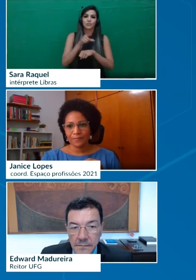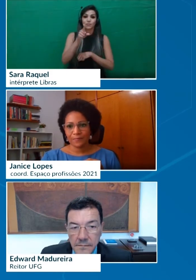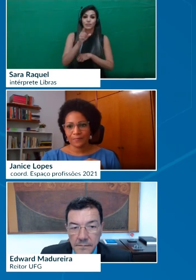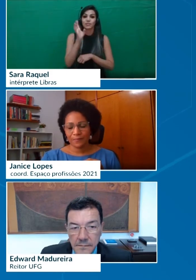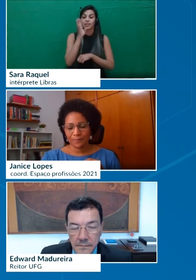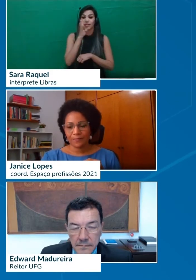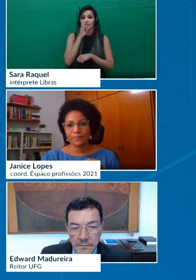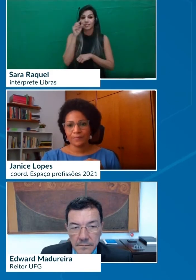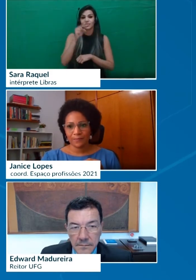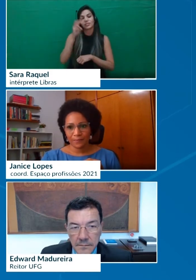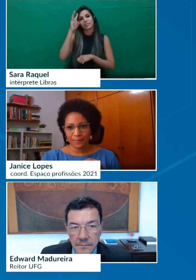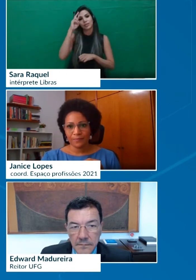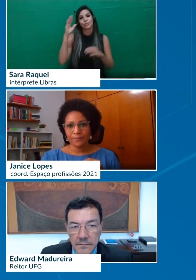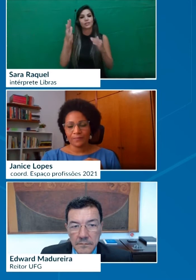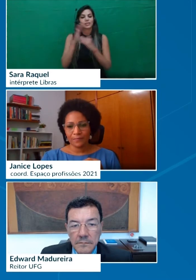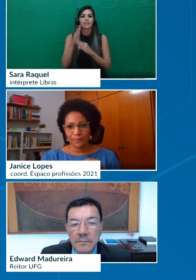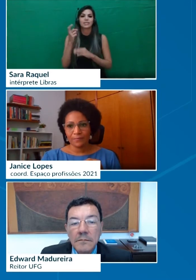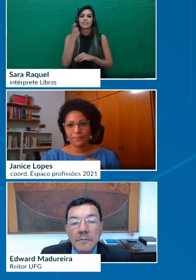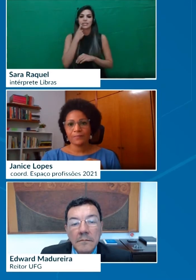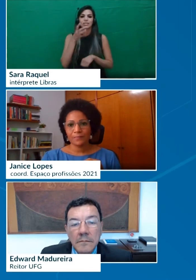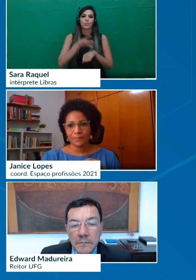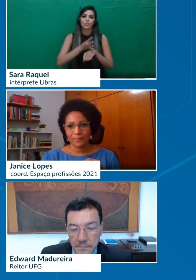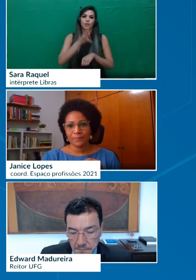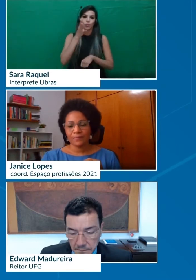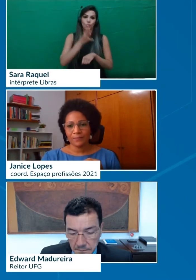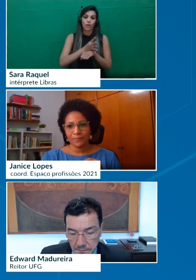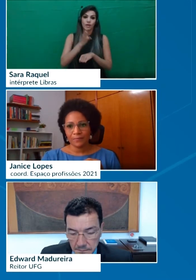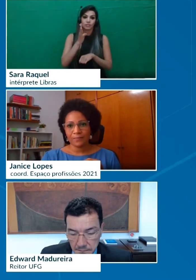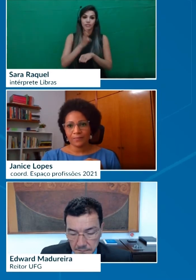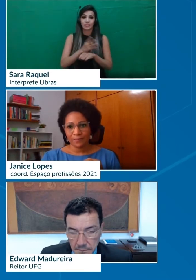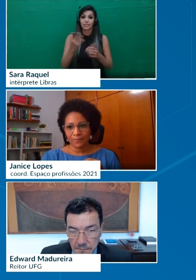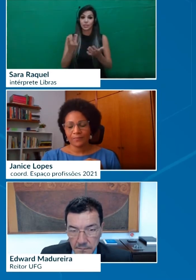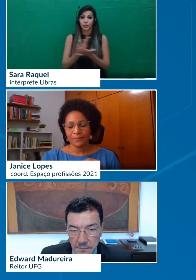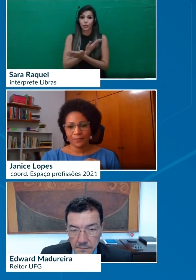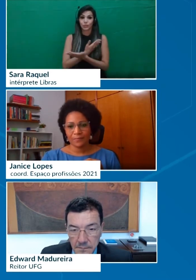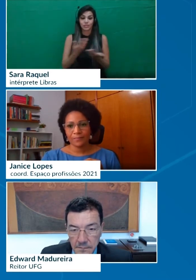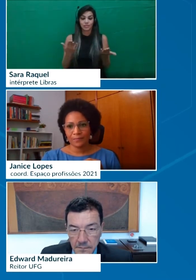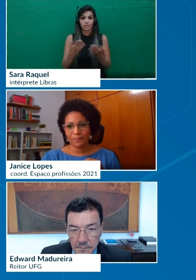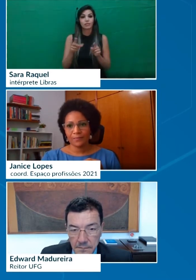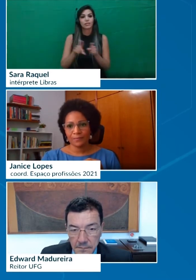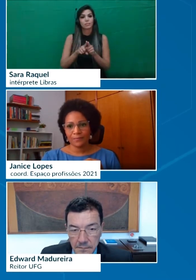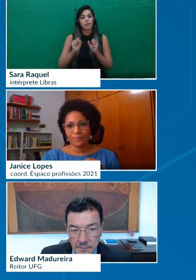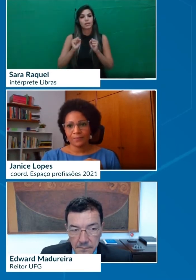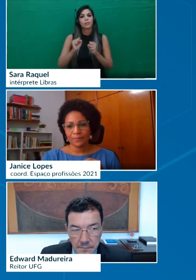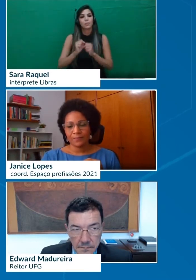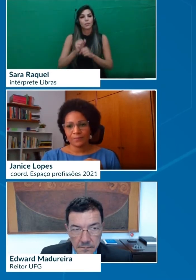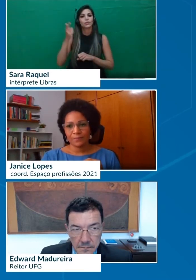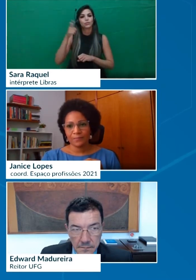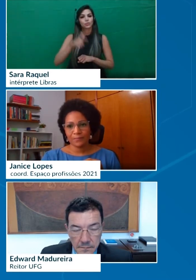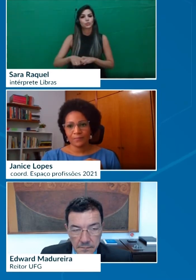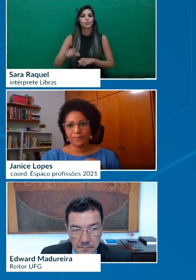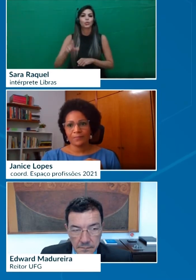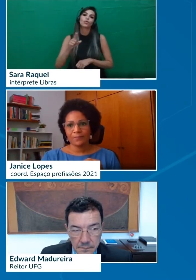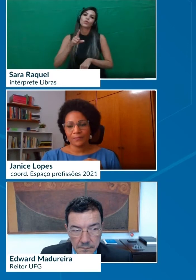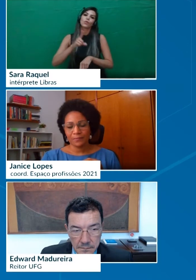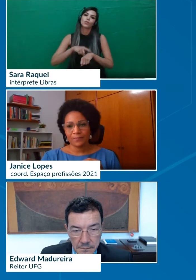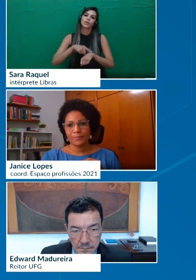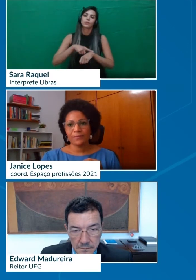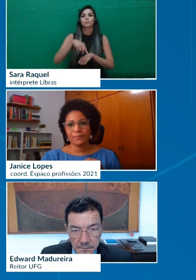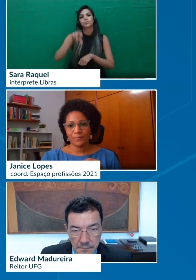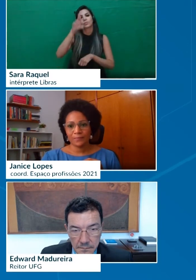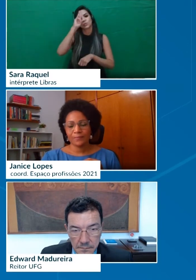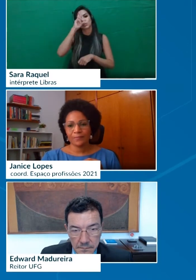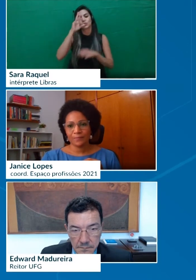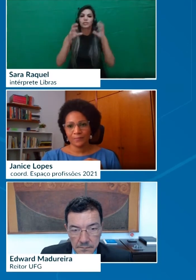das 16h ao vivo, mas também pode acompanhar a reprise ao meio-dia na rádio universitária, e o conteúdo